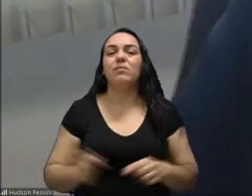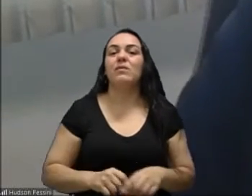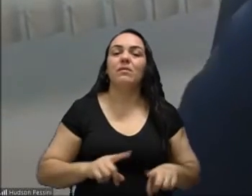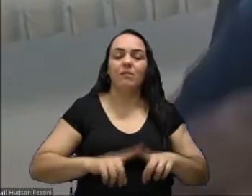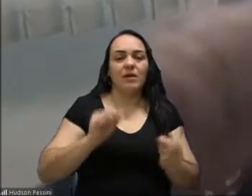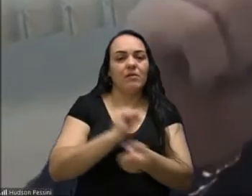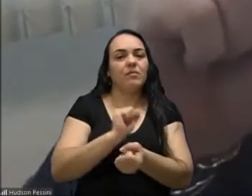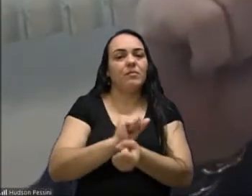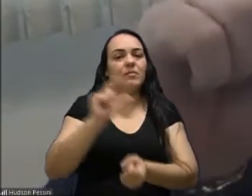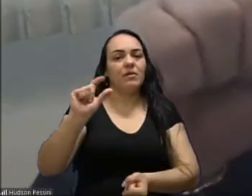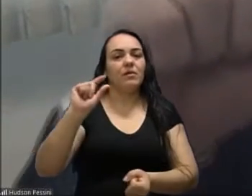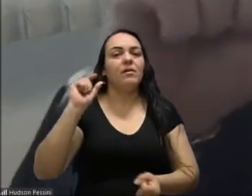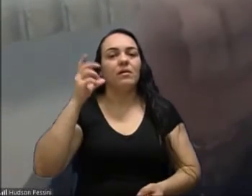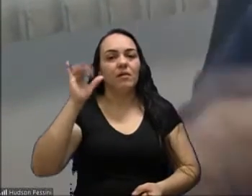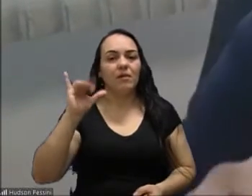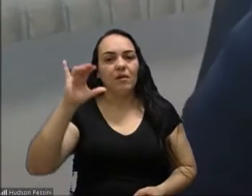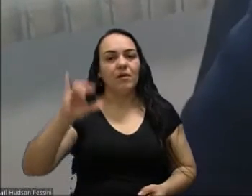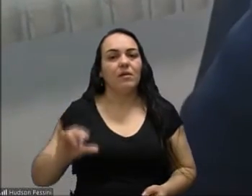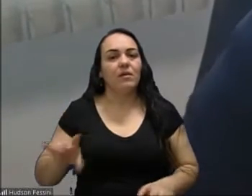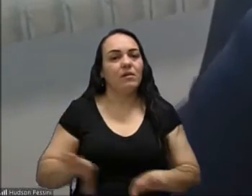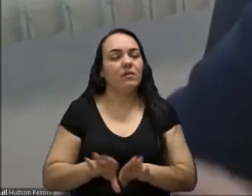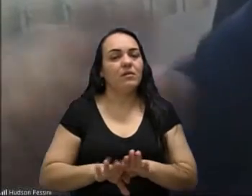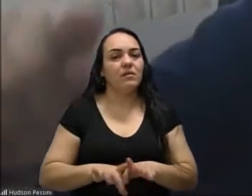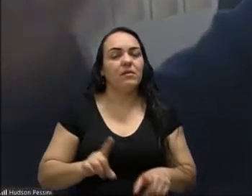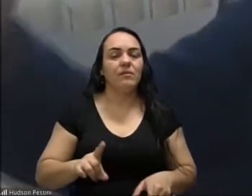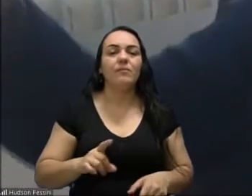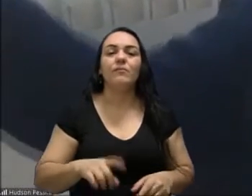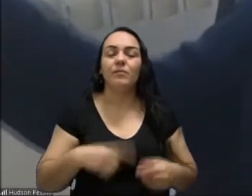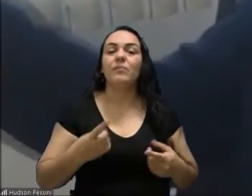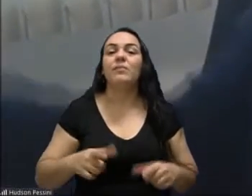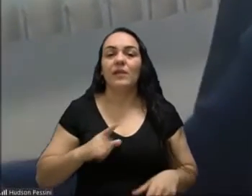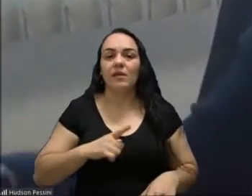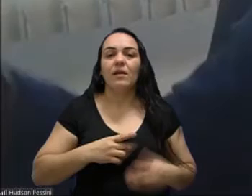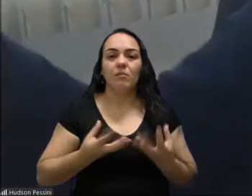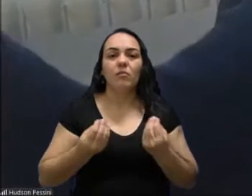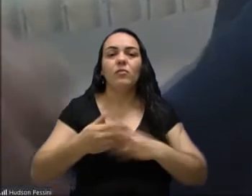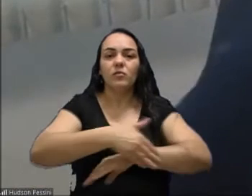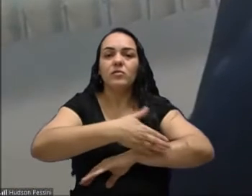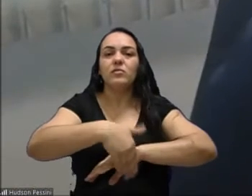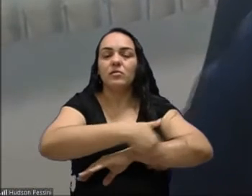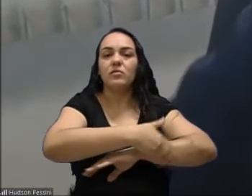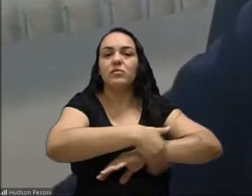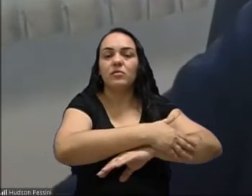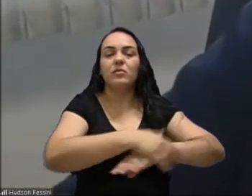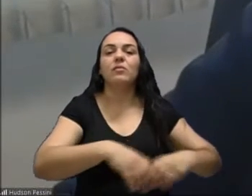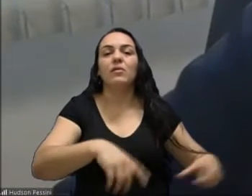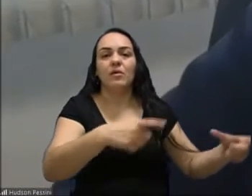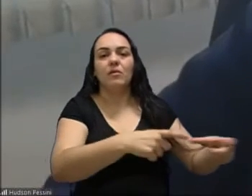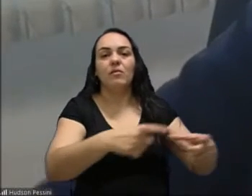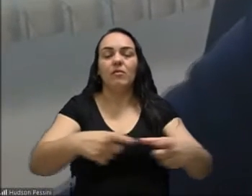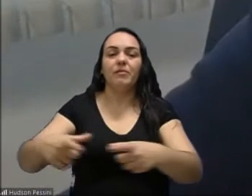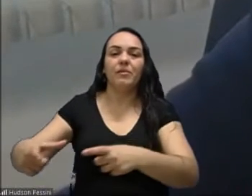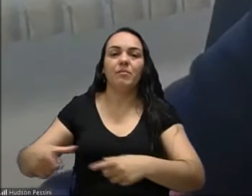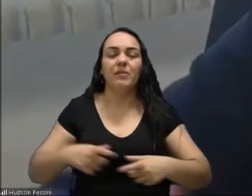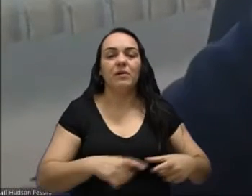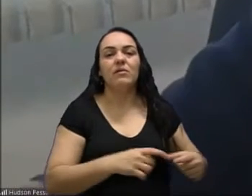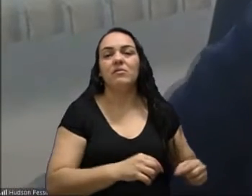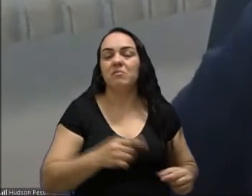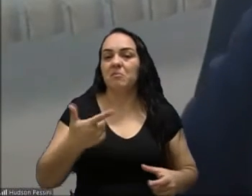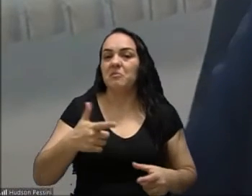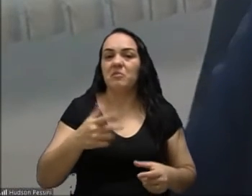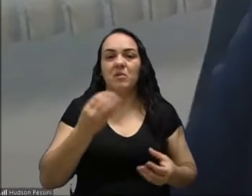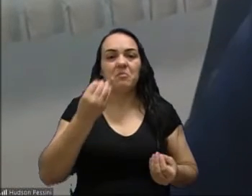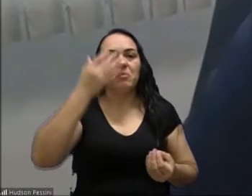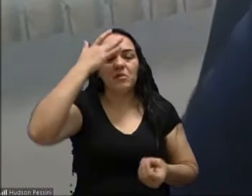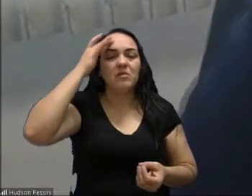senhora vereadoriara é ocorrem aliás em outros locais também principalmente em bairros menos ocupados